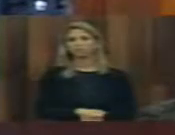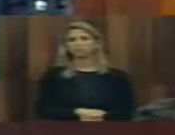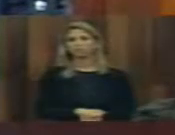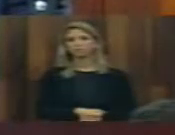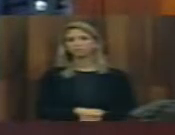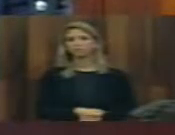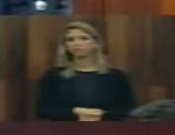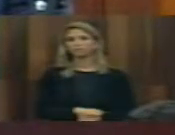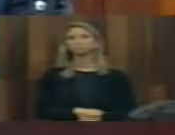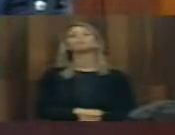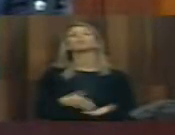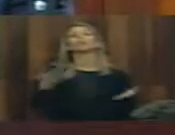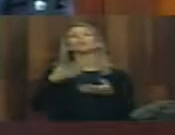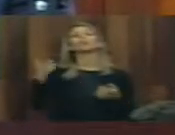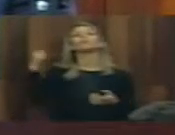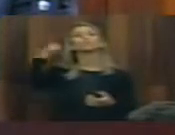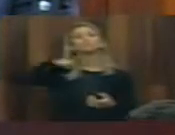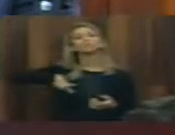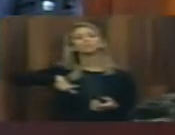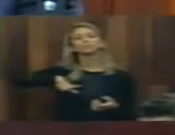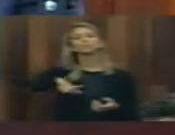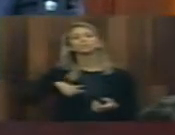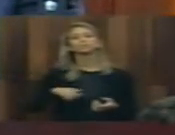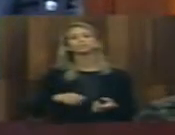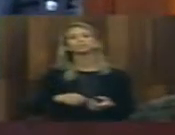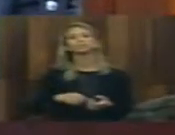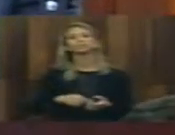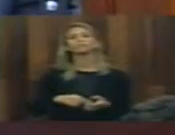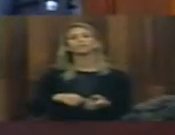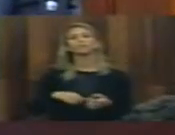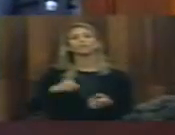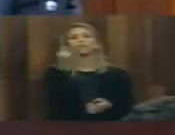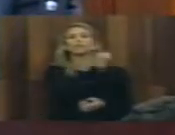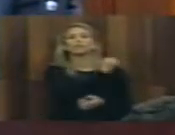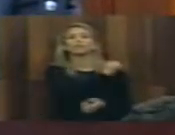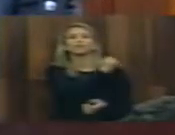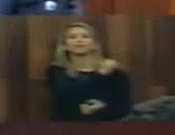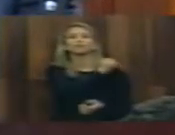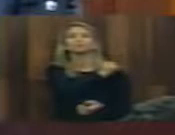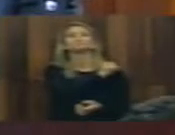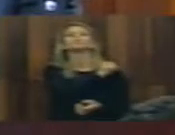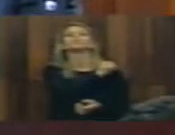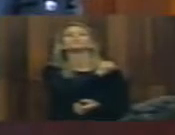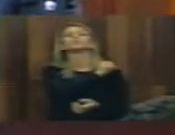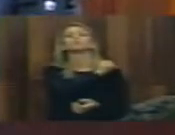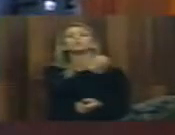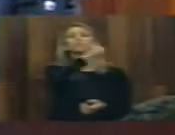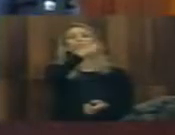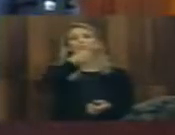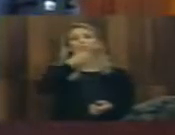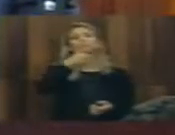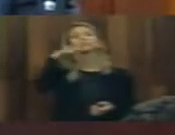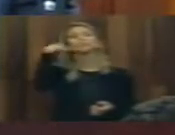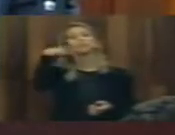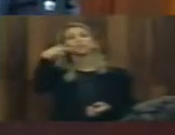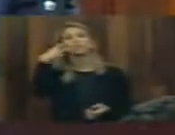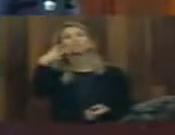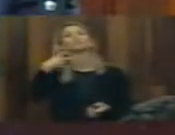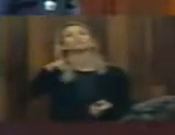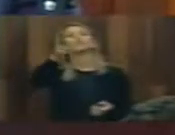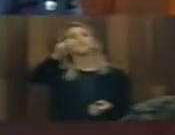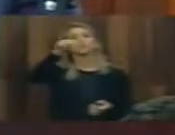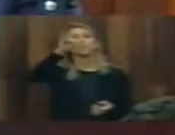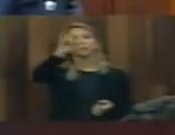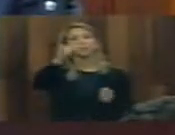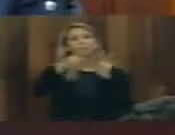Vou repetir. Dispõe sobre veto do atual projeto de lei 11/18, de autoria do vereador Vanderlei Bento, que dispõe acerca da proibição da